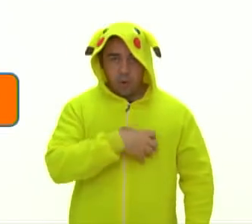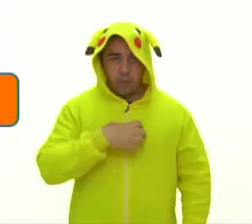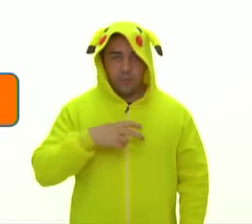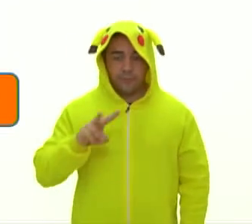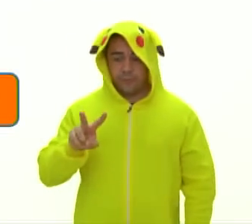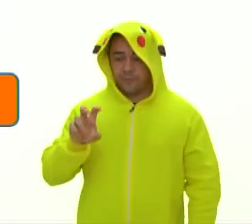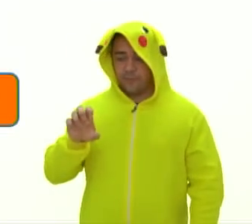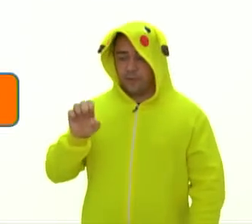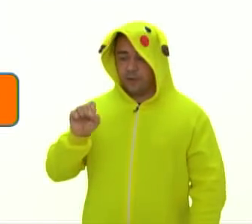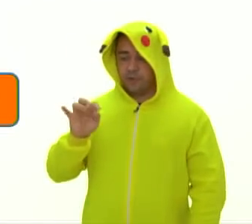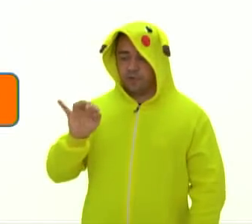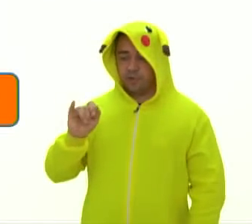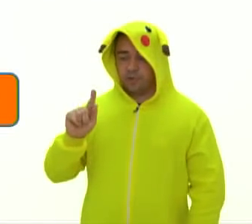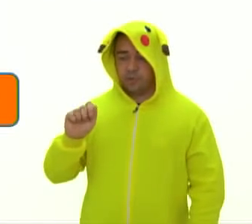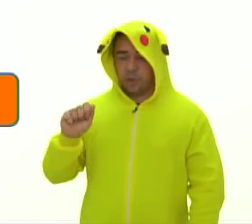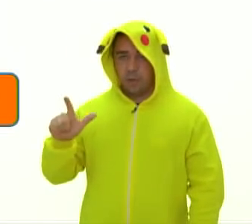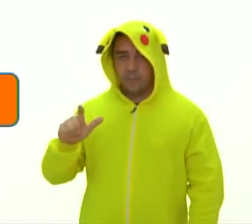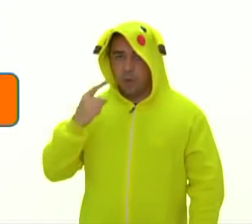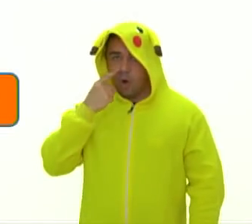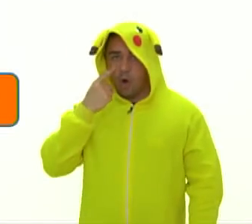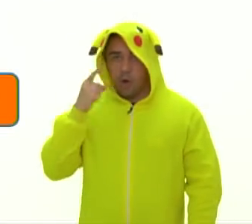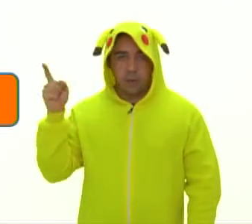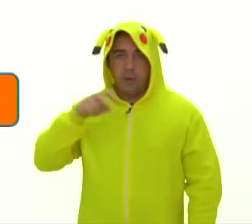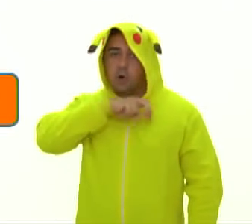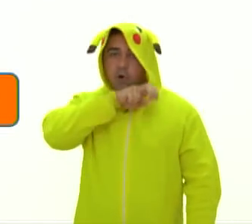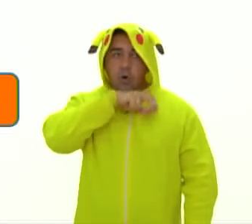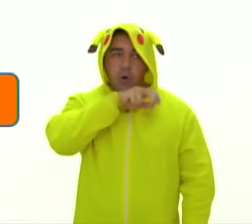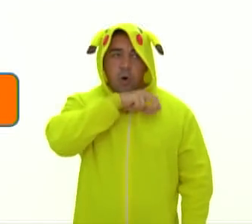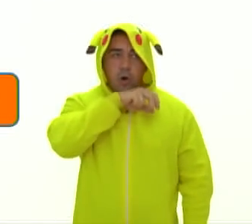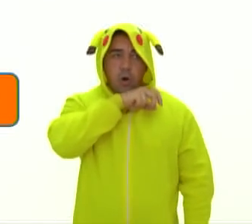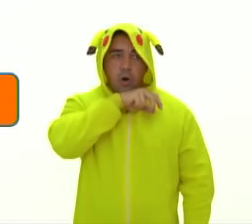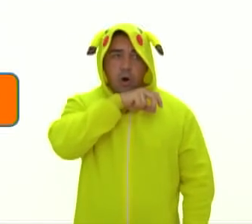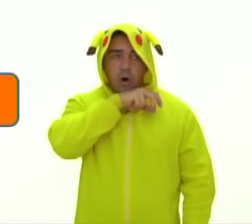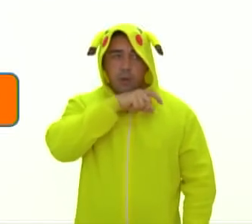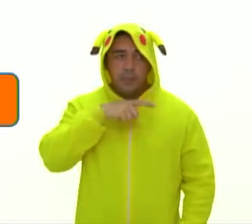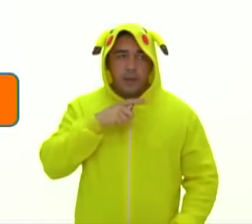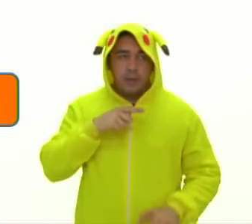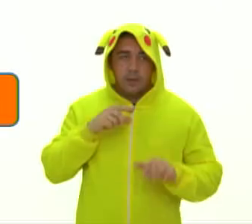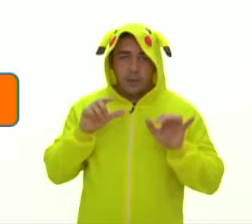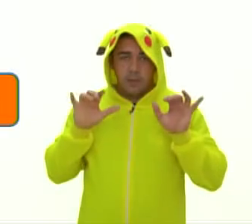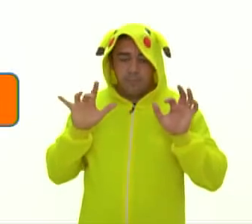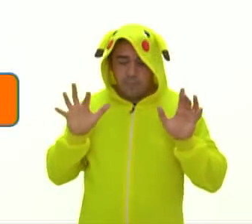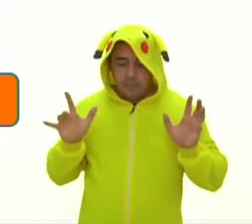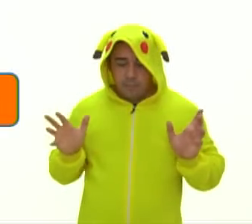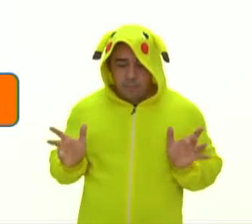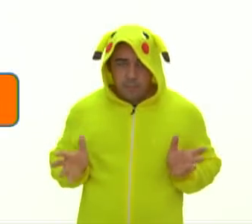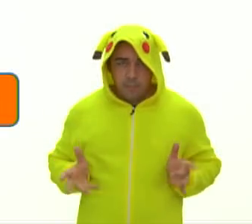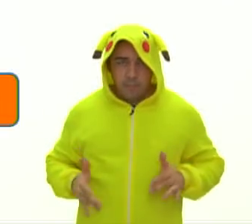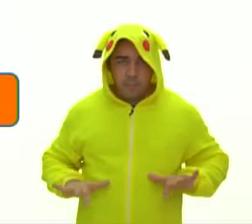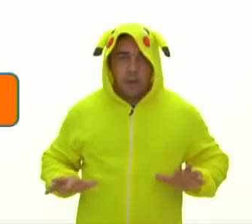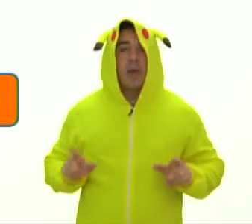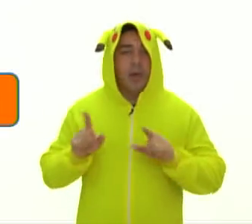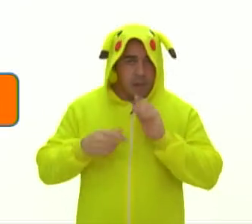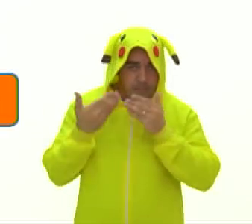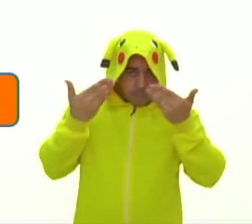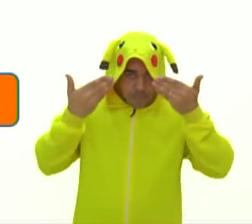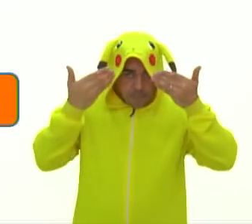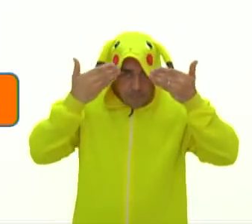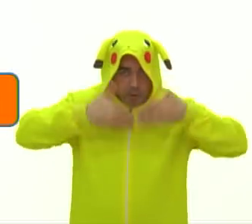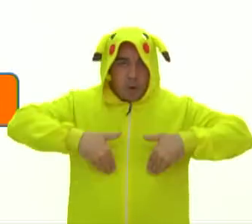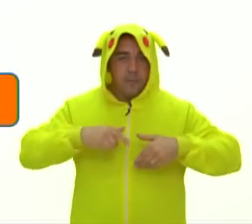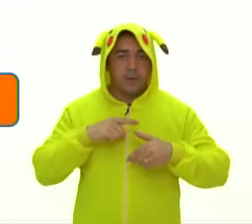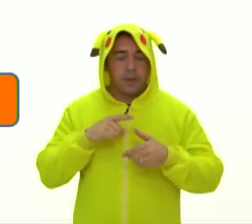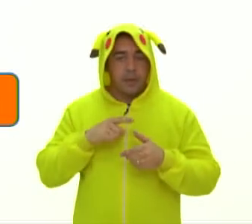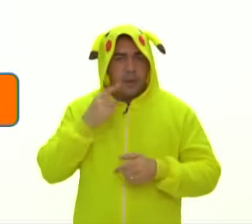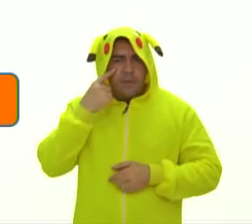esse Pokémon aqui, é uma cobra. Mas está cheia de ossinhos, de patinhas ali. Então, o que seria, então, vestígios de patas? Né? A gente